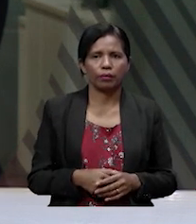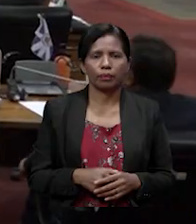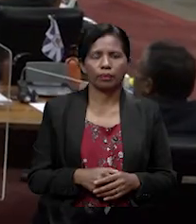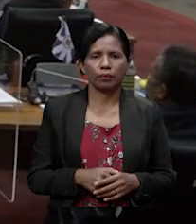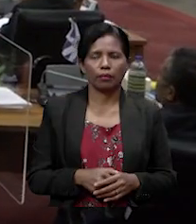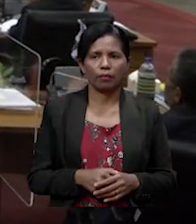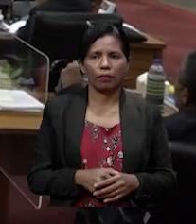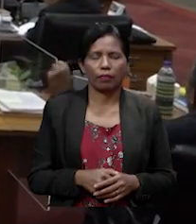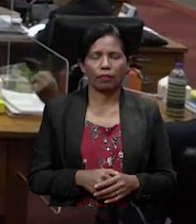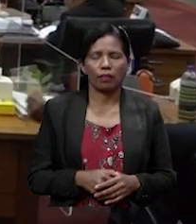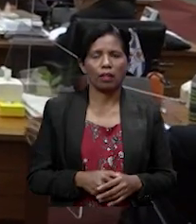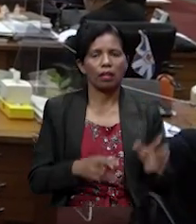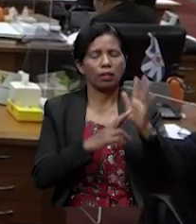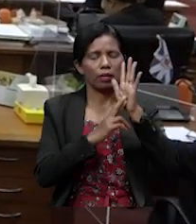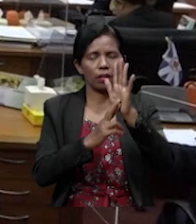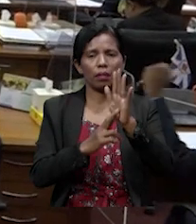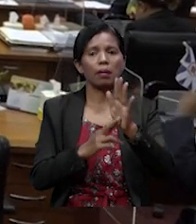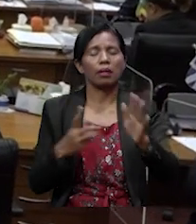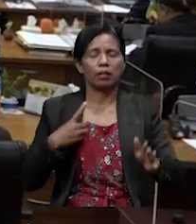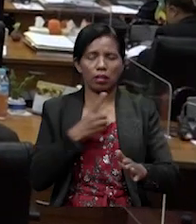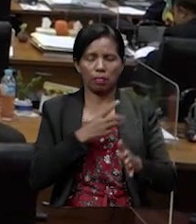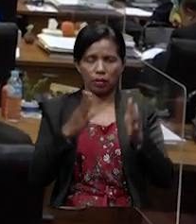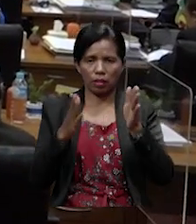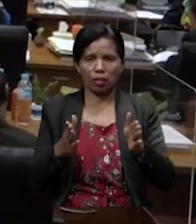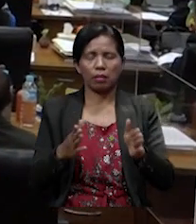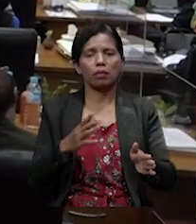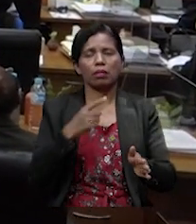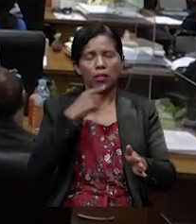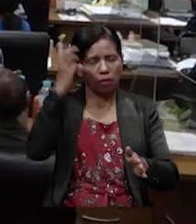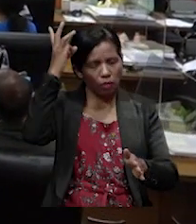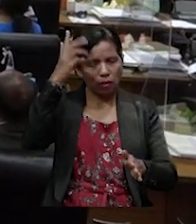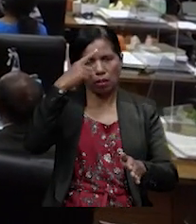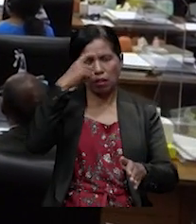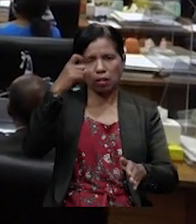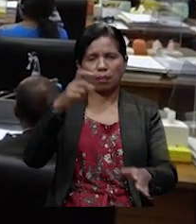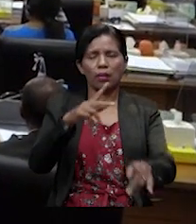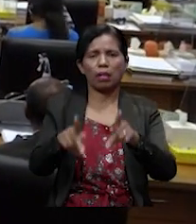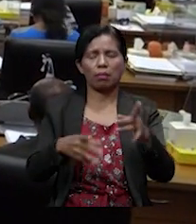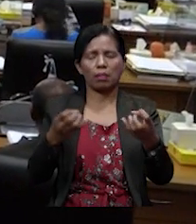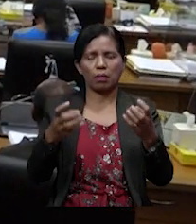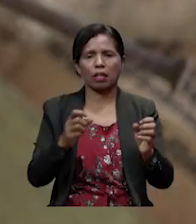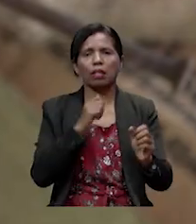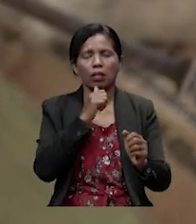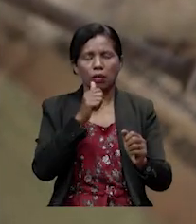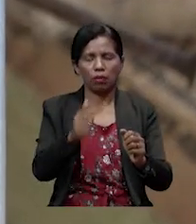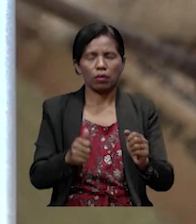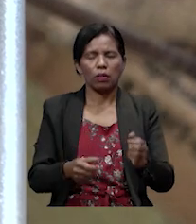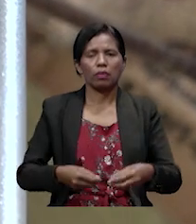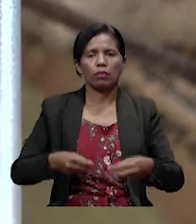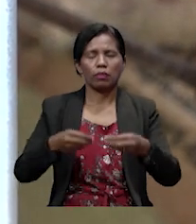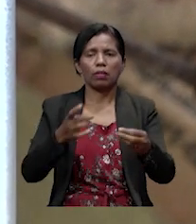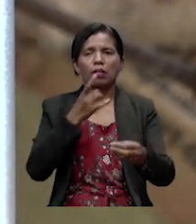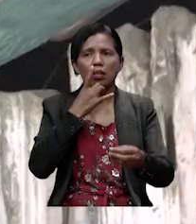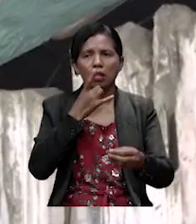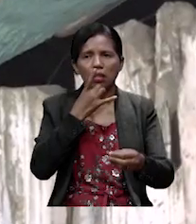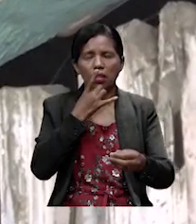Durante intervenção, representante povo e Parlamento Nacional preocupa, tamba consumidor barak hahu lamenta ho tarifa fornecimento energia